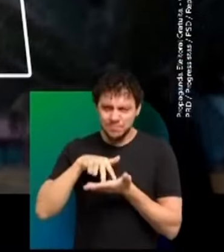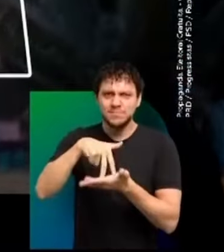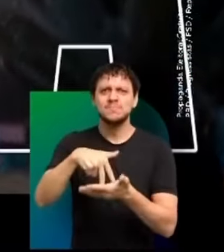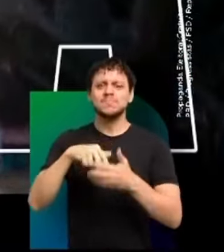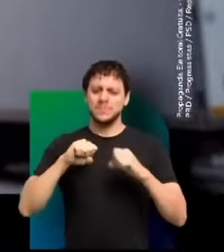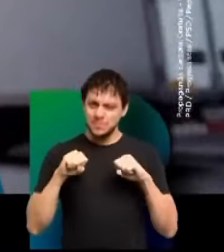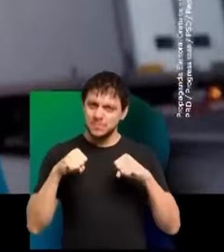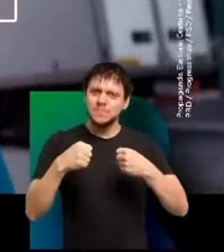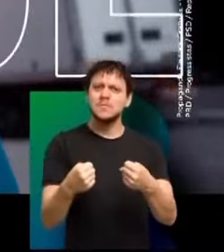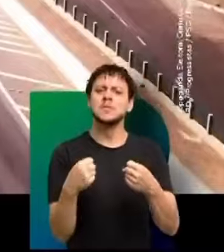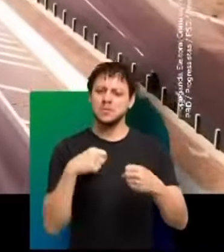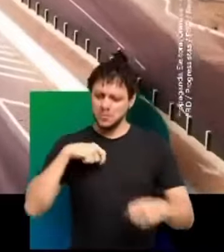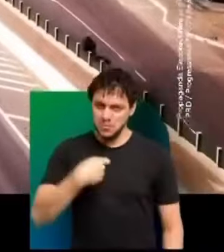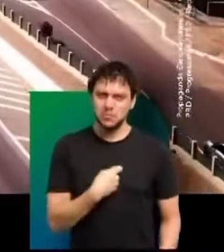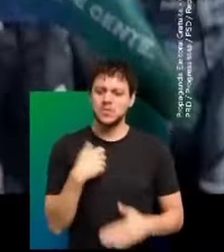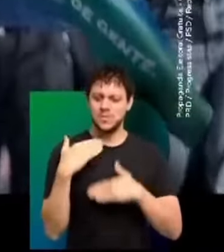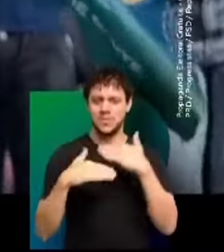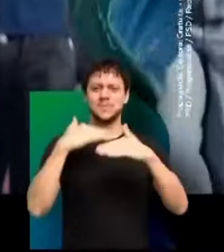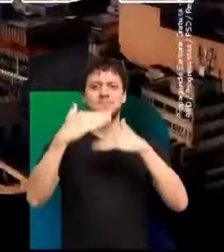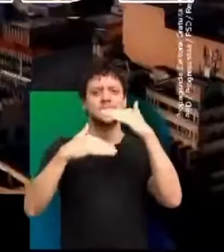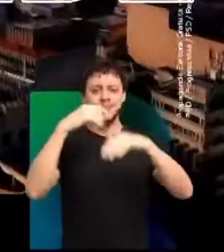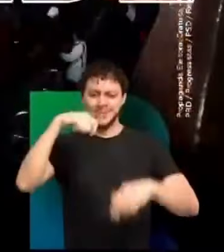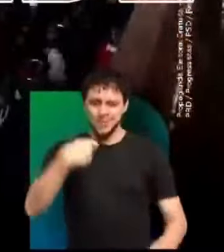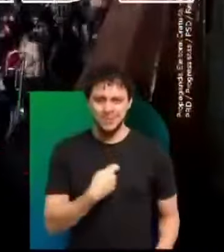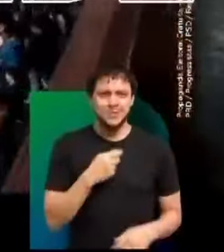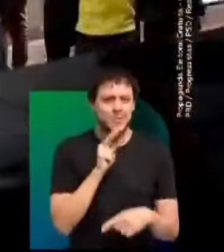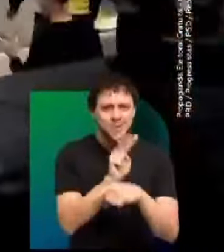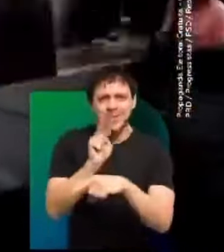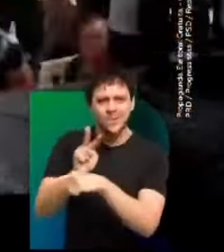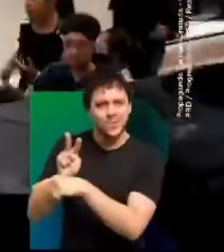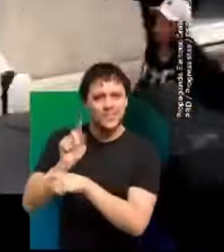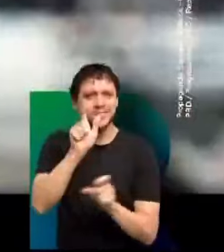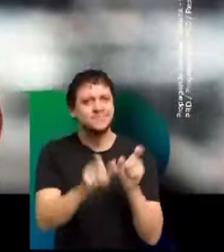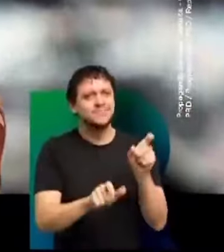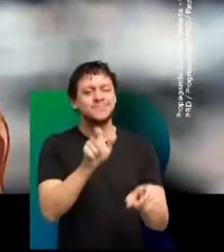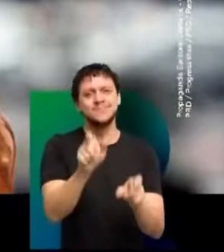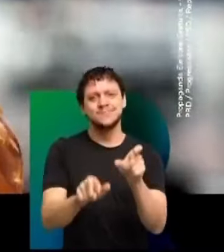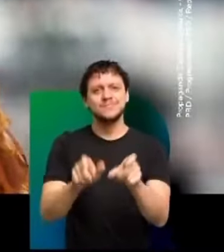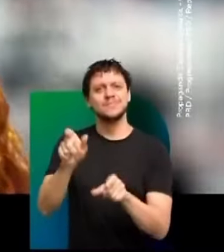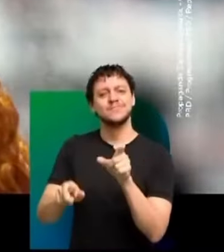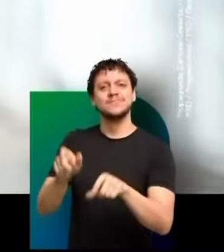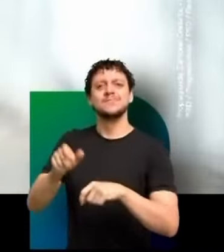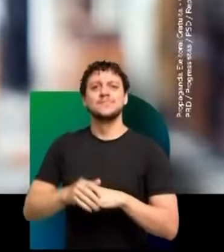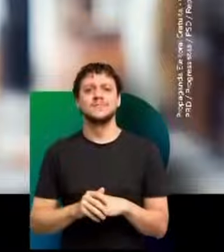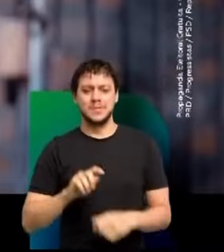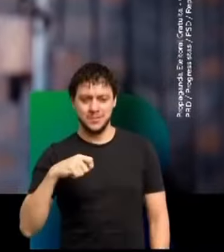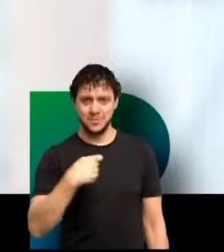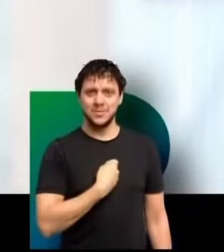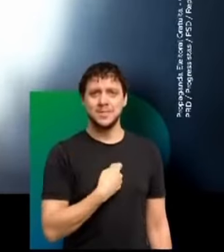Sou garra e vontade, sou prosperidade, sou cuidado. Eu sou São Paulo.